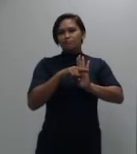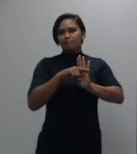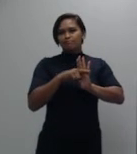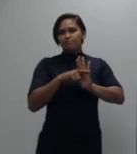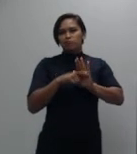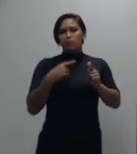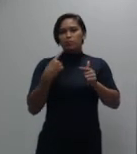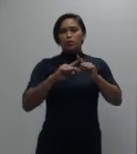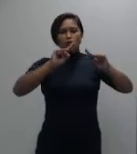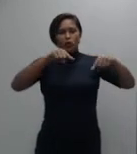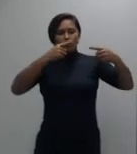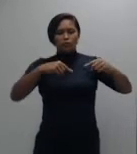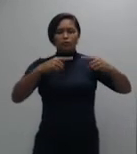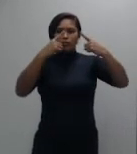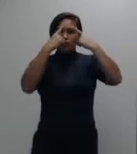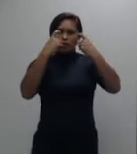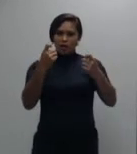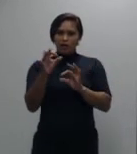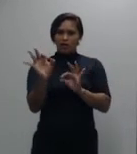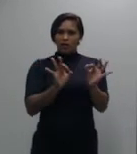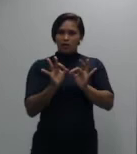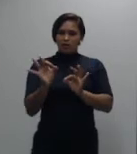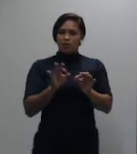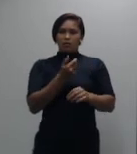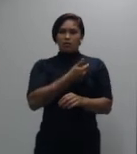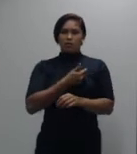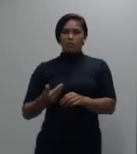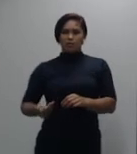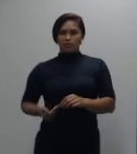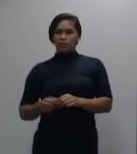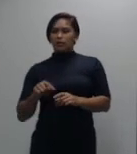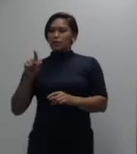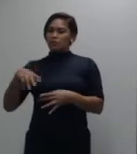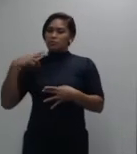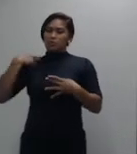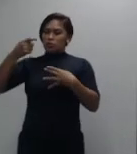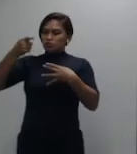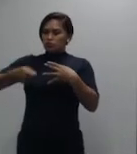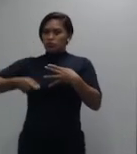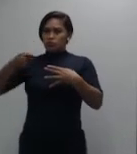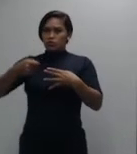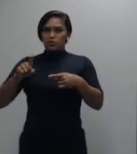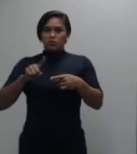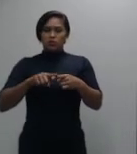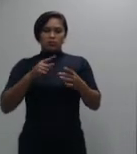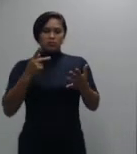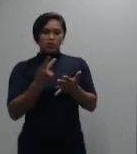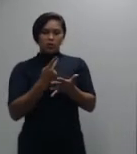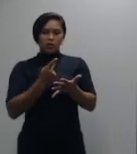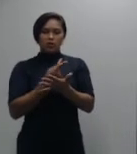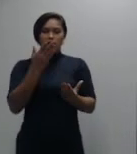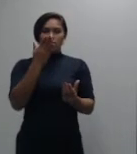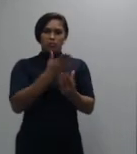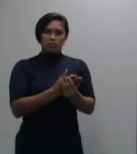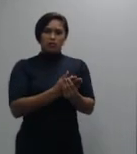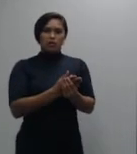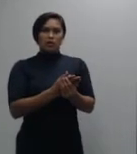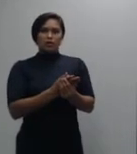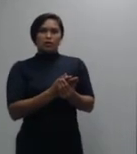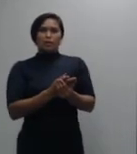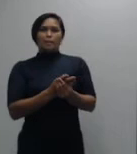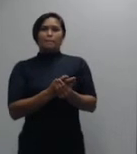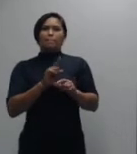oficial República quer pela parcialidade do juiz ela quer pelo uso indevido do processo para fins